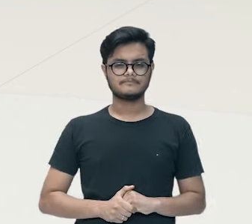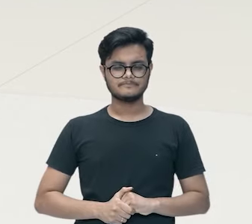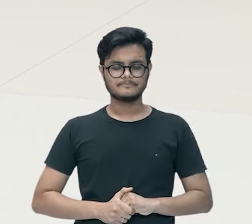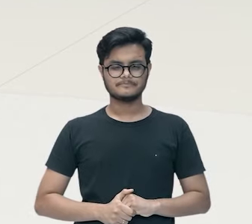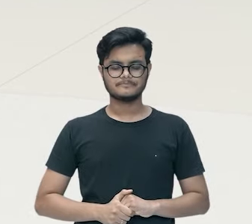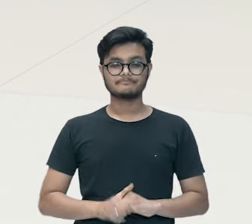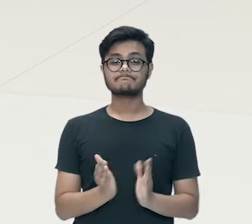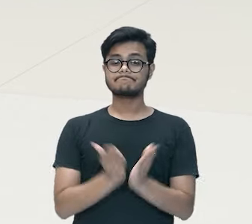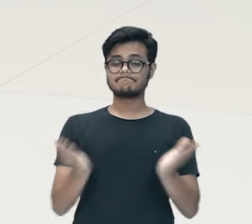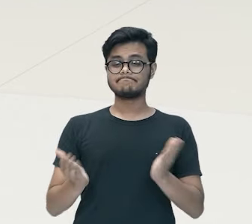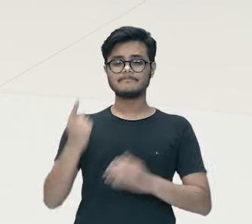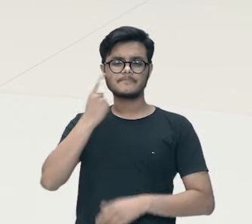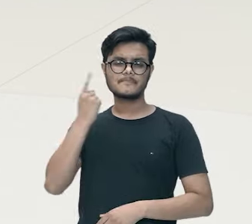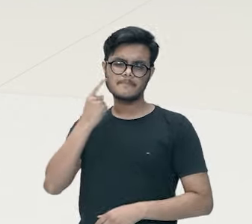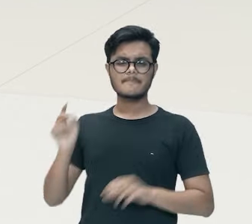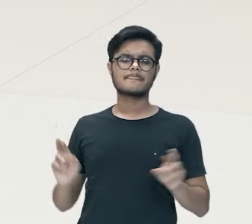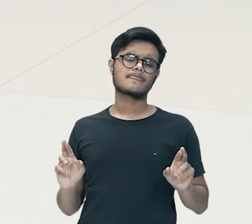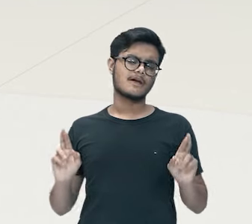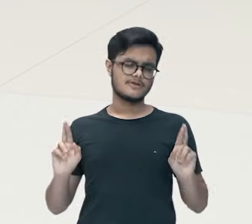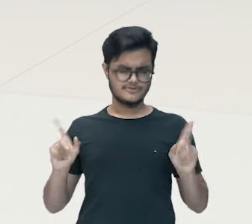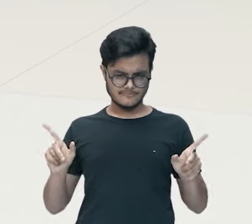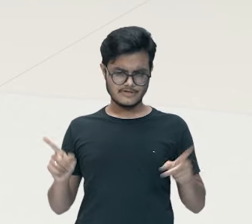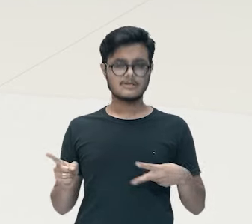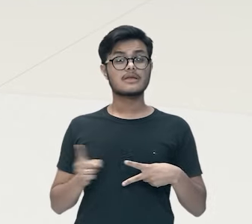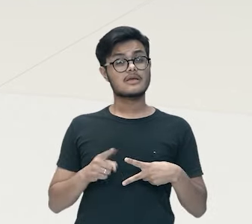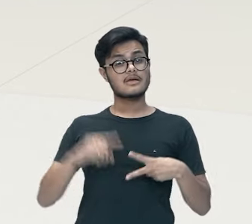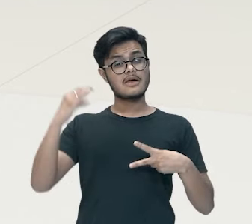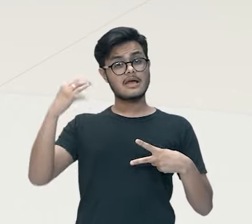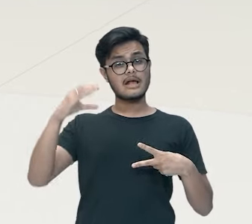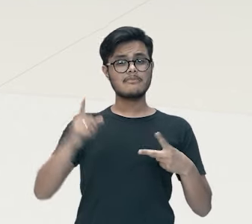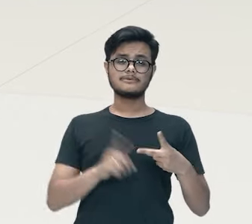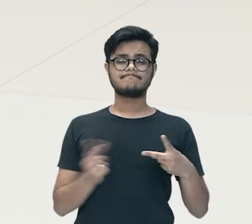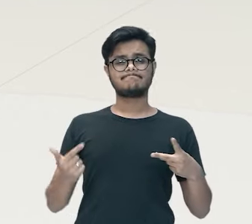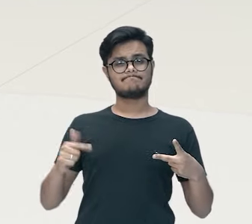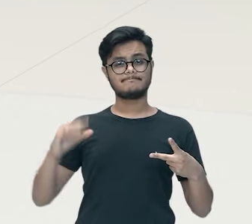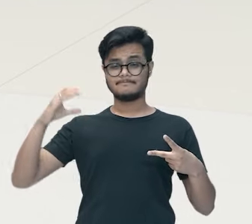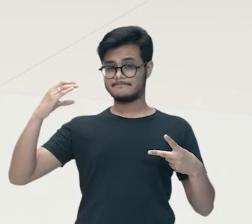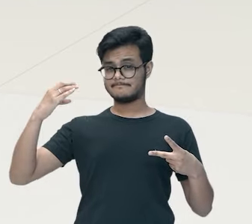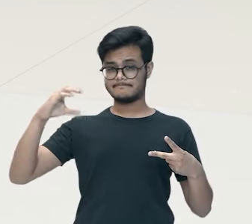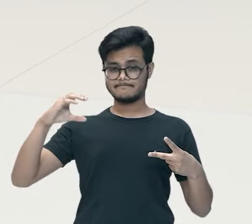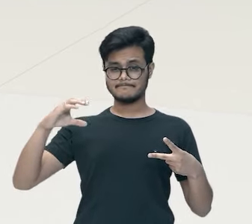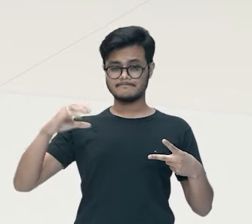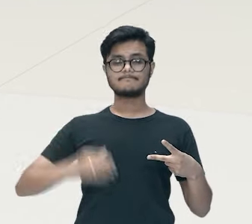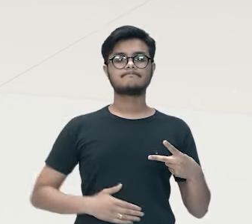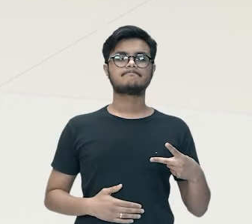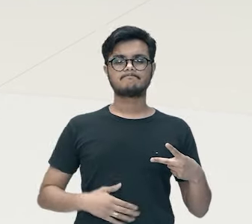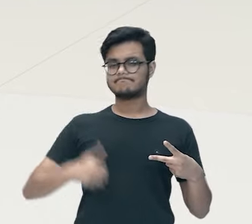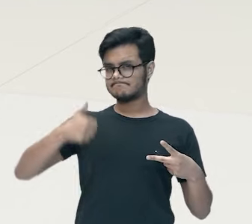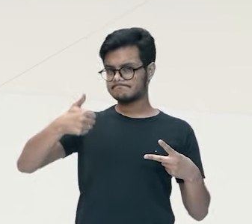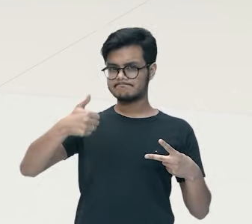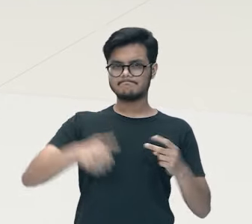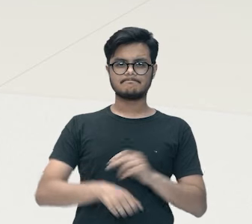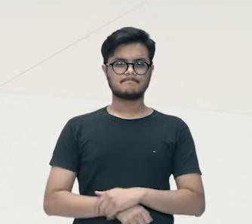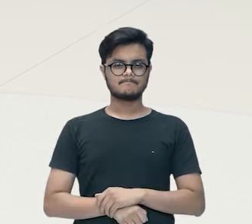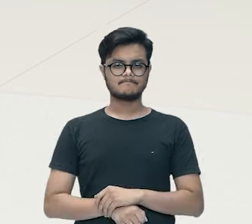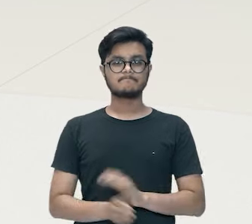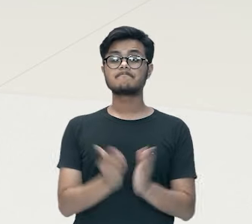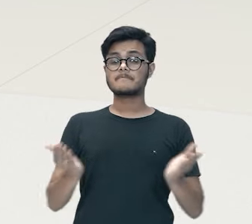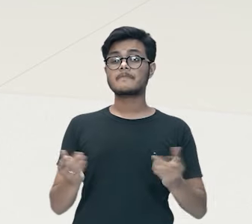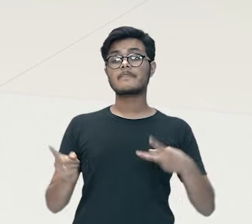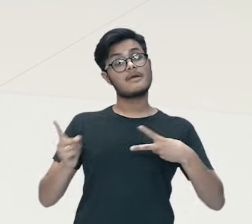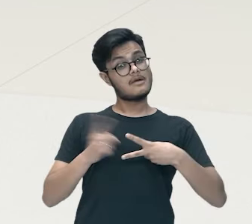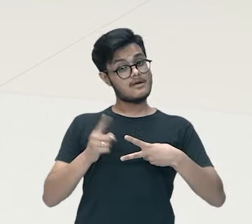Então, essa é a diferença entre essas duas grandes funções, orgânica e inorgânica. Nosso foco,